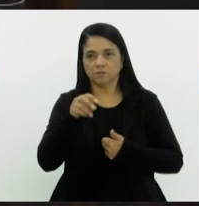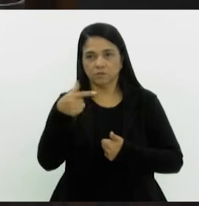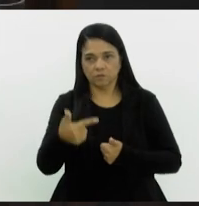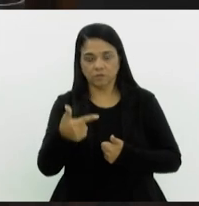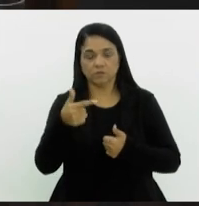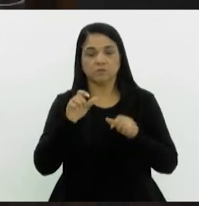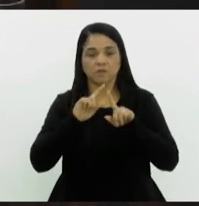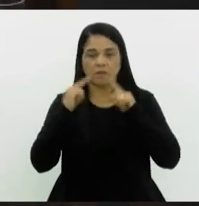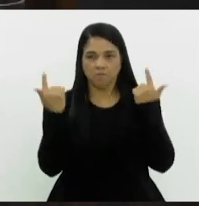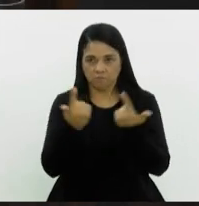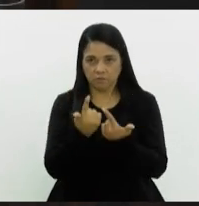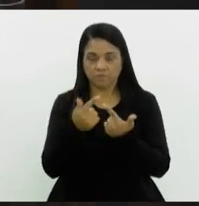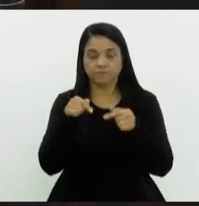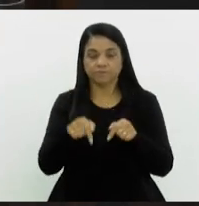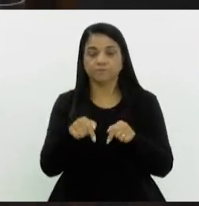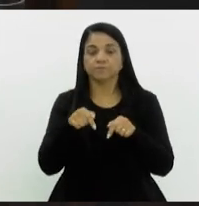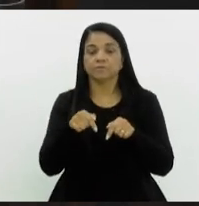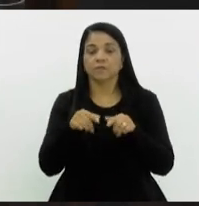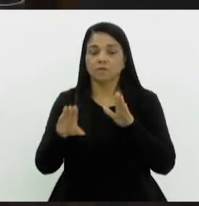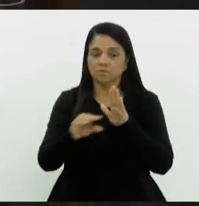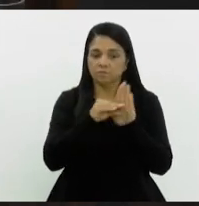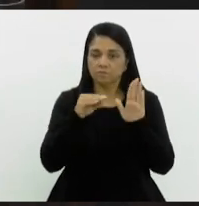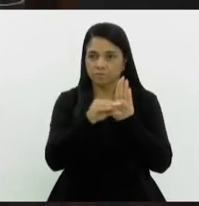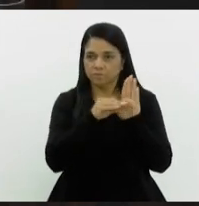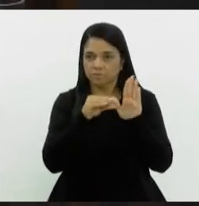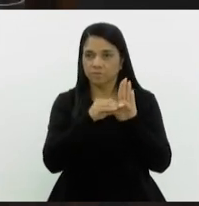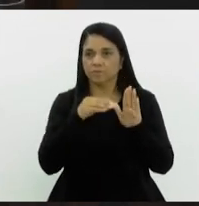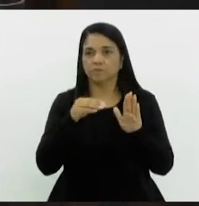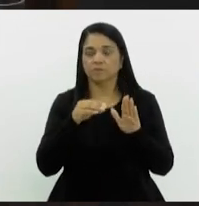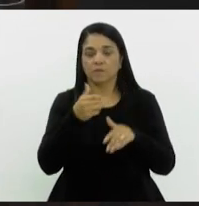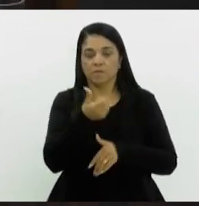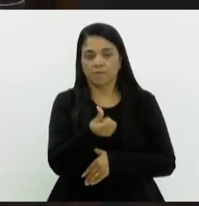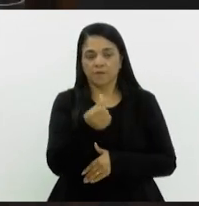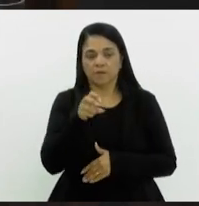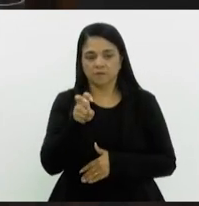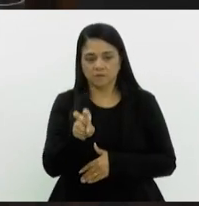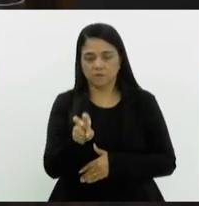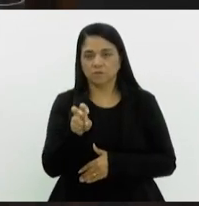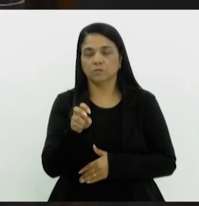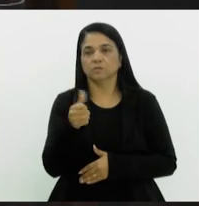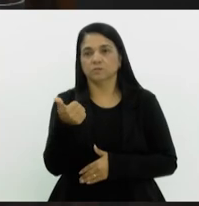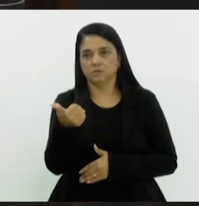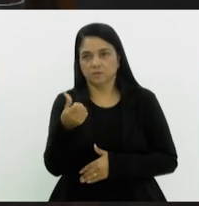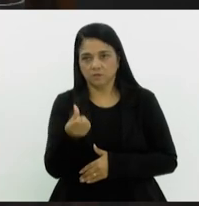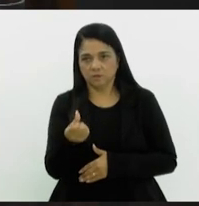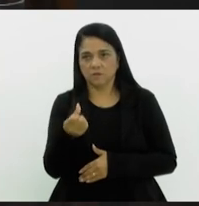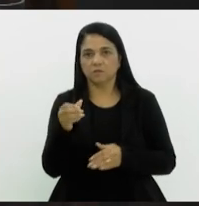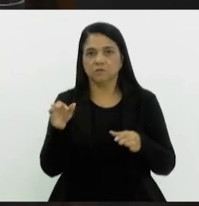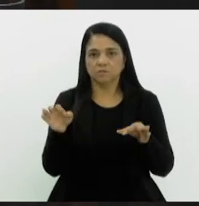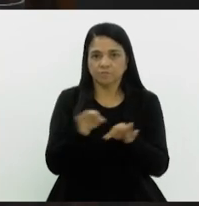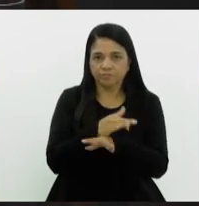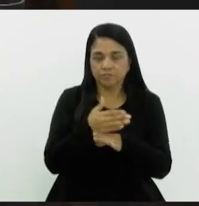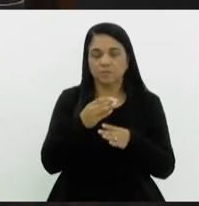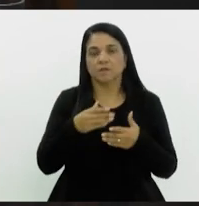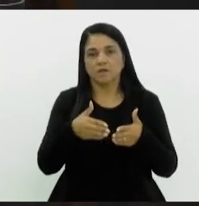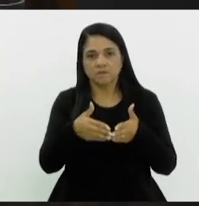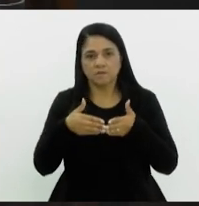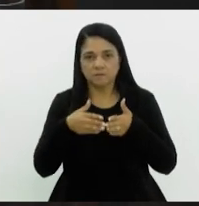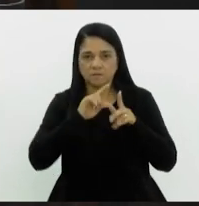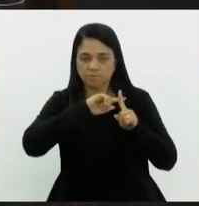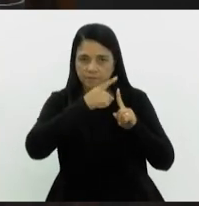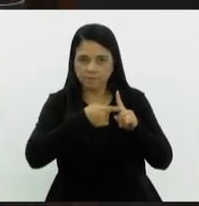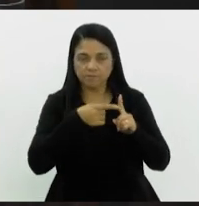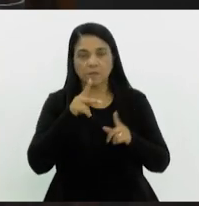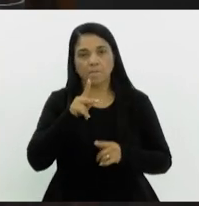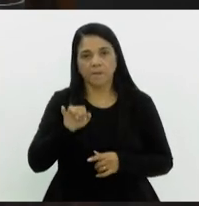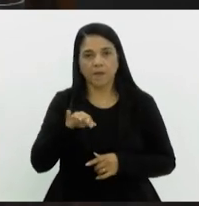Estado do Rio de Janeiro, regulamentando a emenda constitucional número 65/2016, para incluir a previsão de licença maternidade e